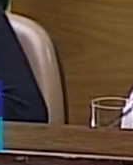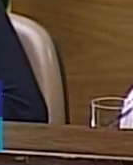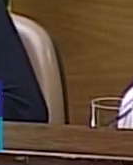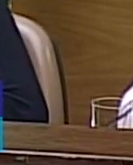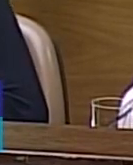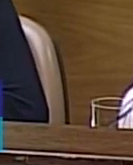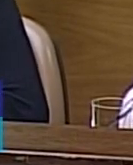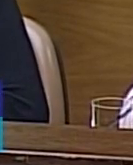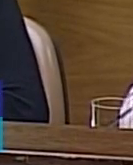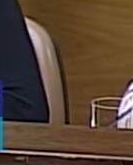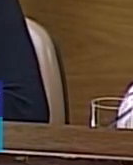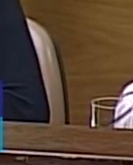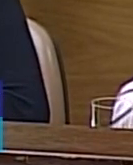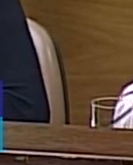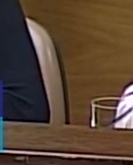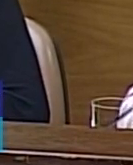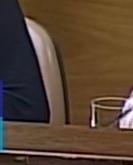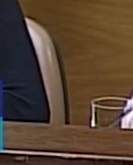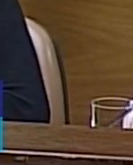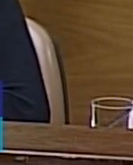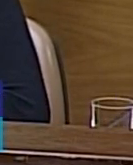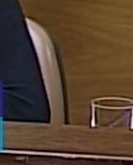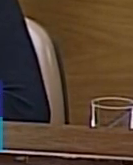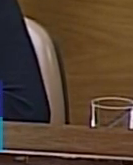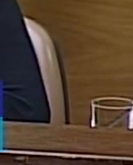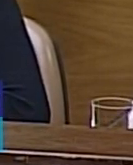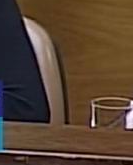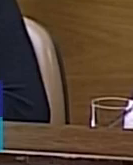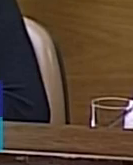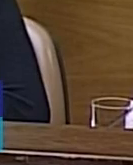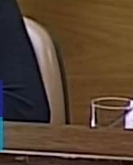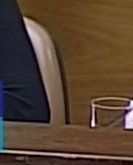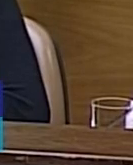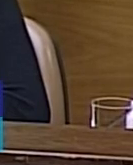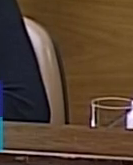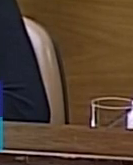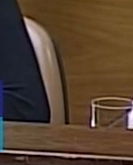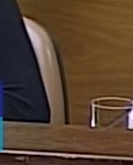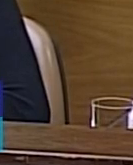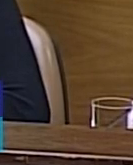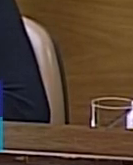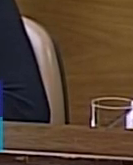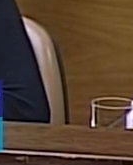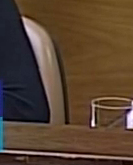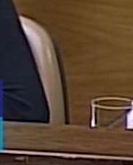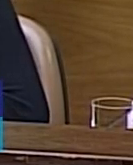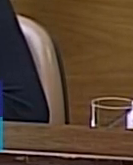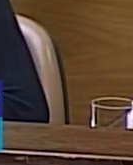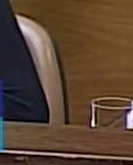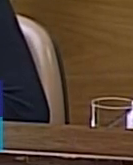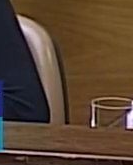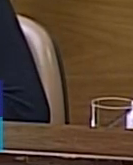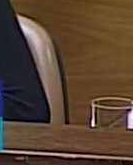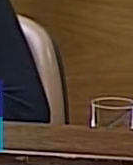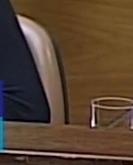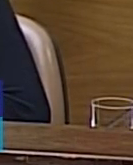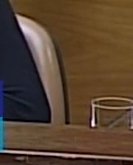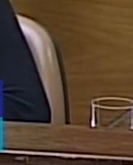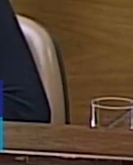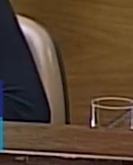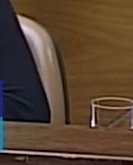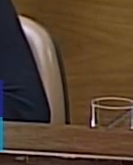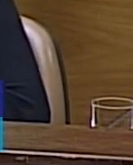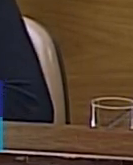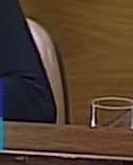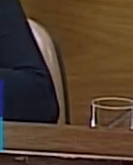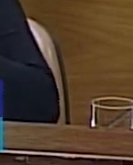massa que faz parte de um contexto que o Brasil vive de crescimento do Crime Organizado expansão do Crime Organizado então